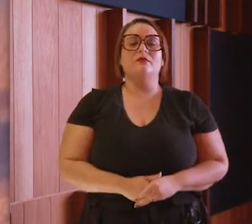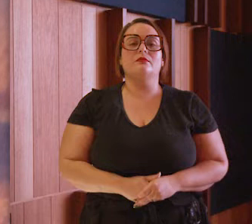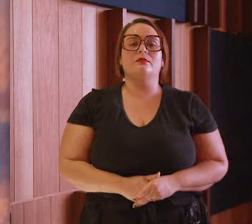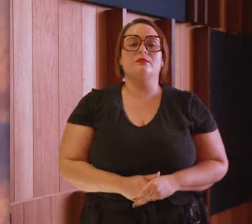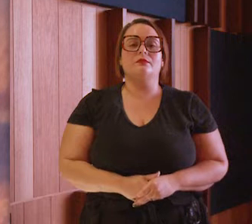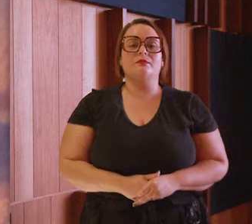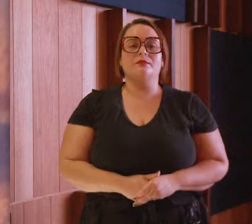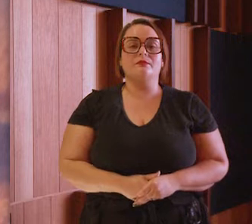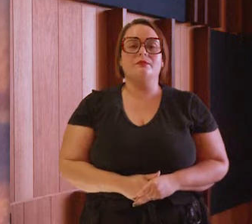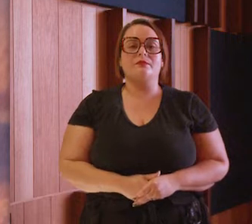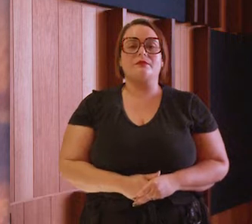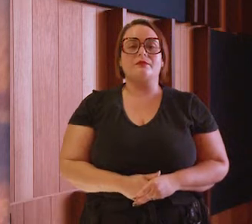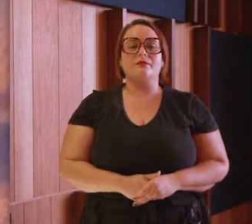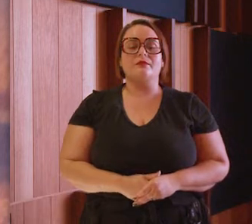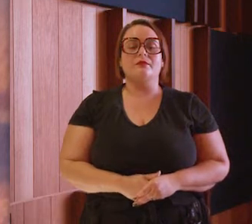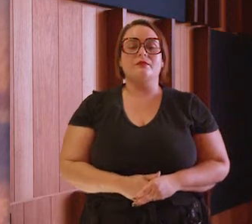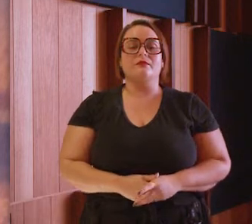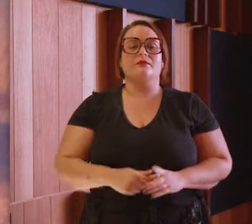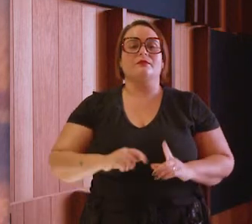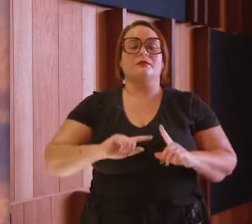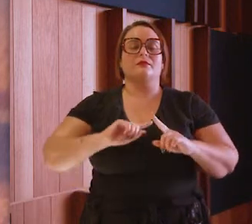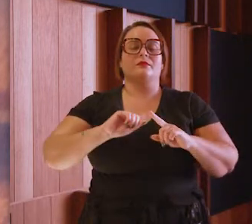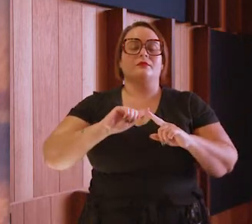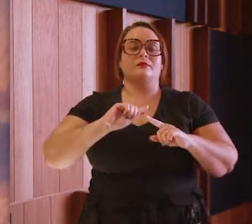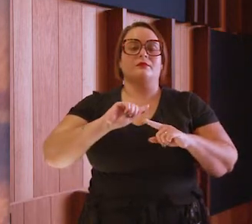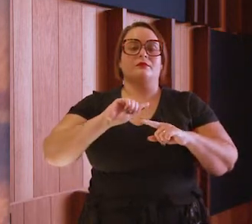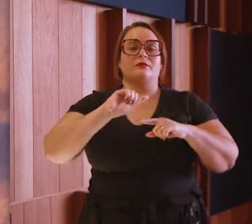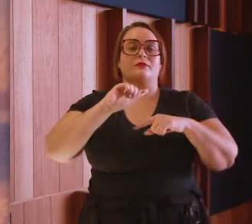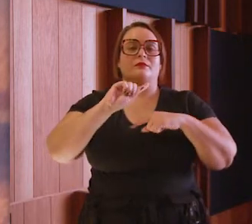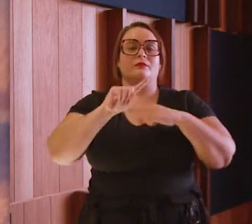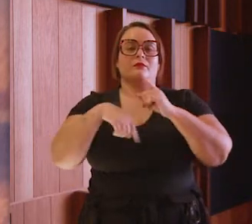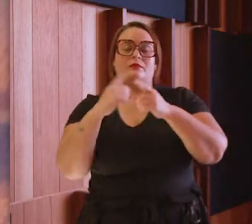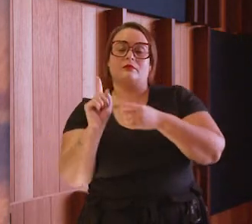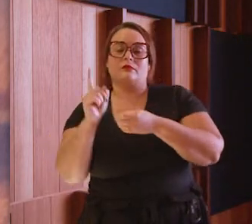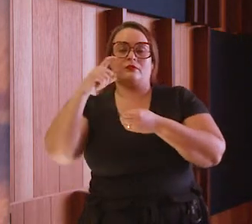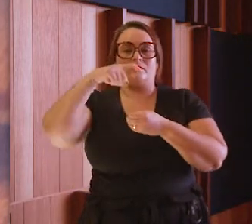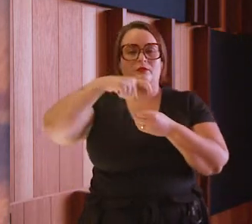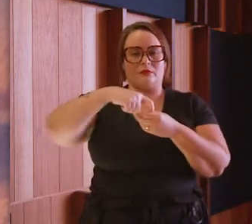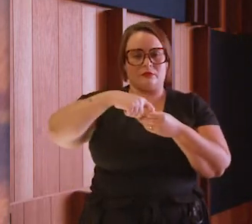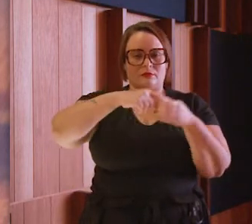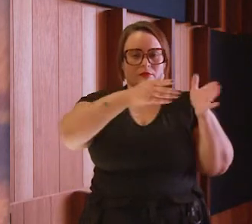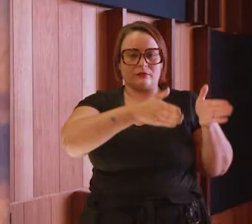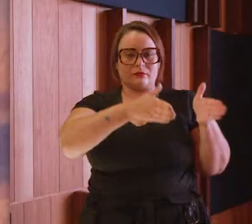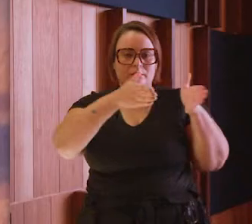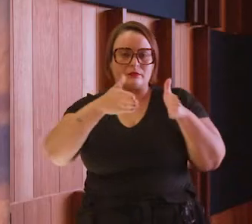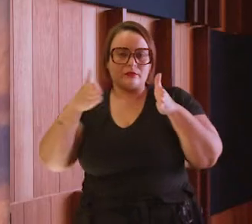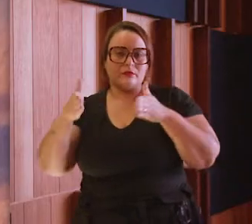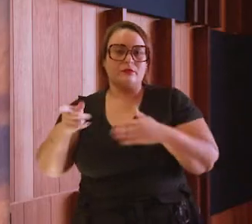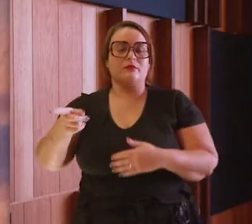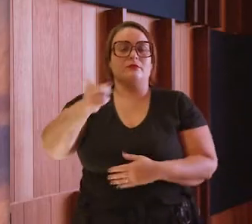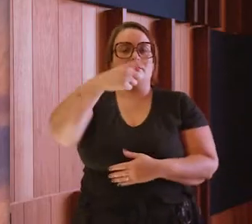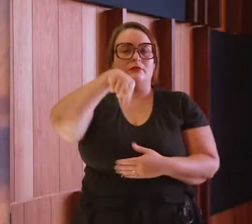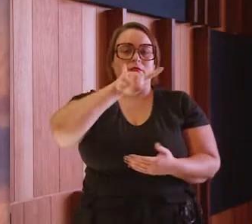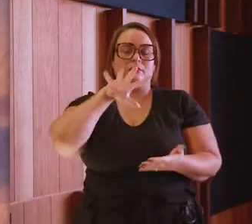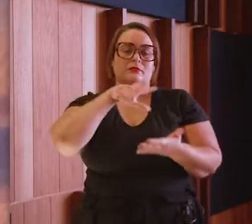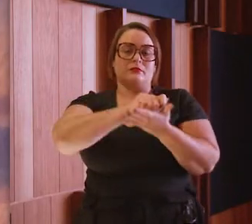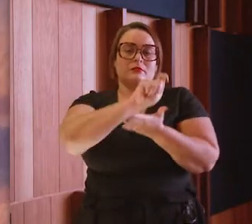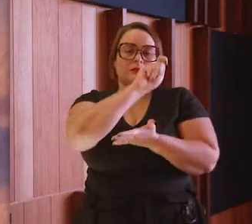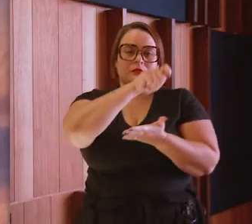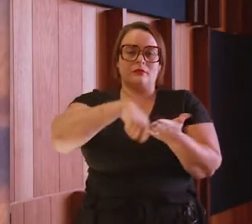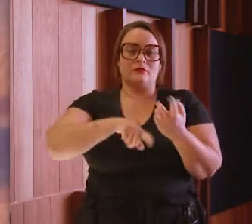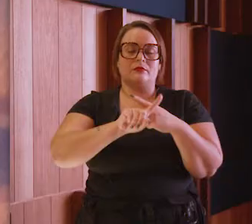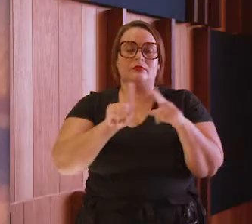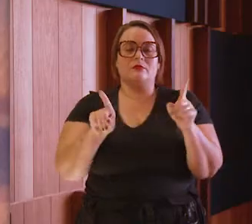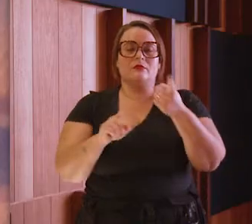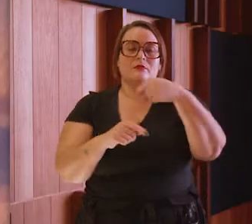Na sequência, na volta das breakout sections, para as quais todos vocês se inscreveram, mas vocês vão